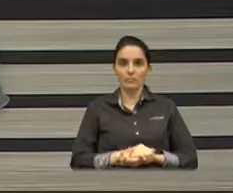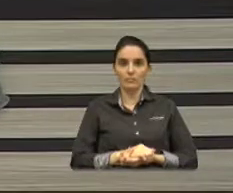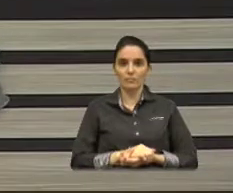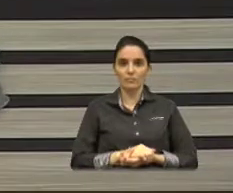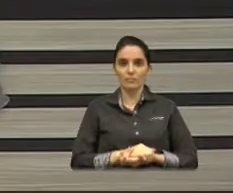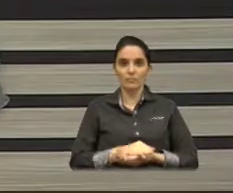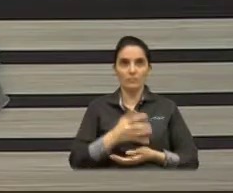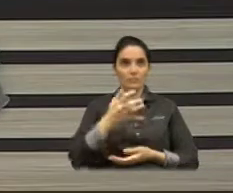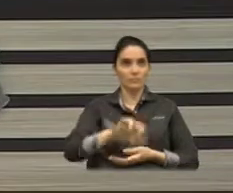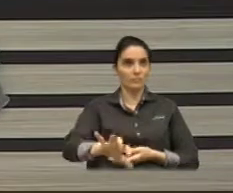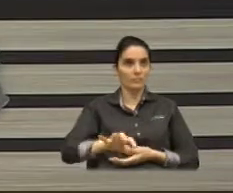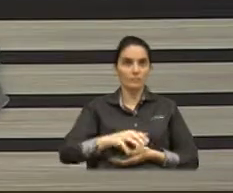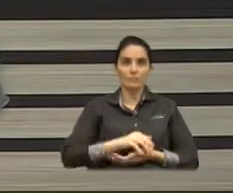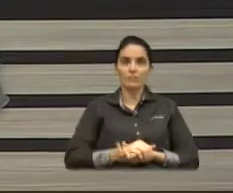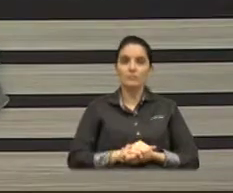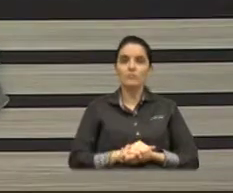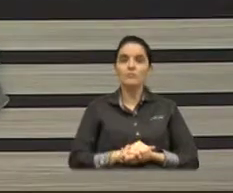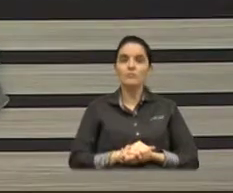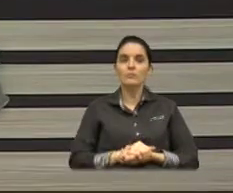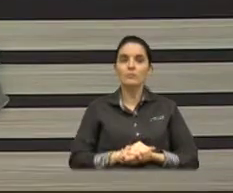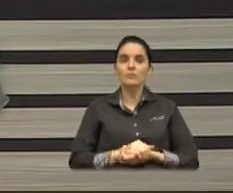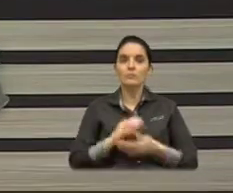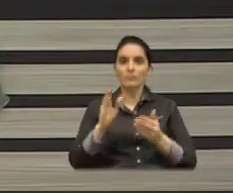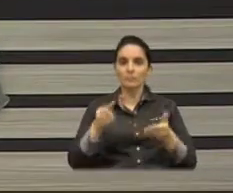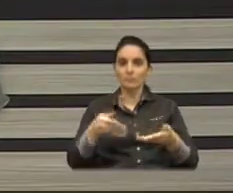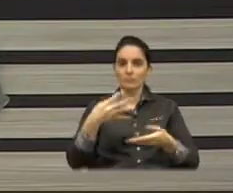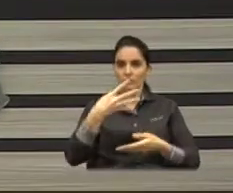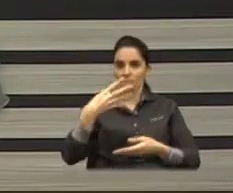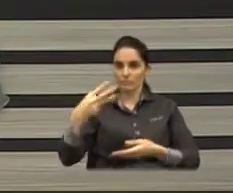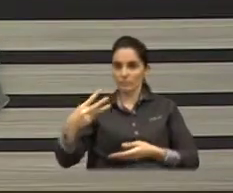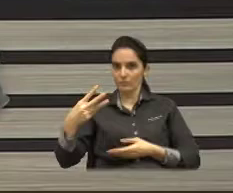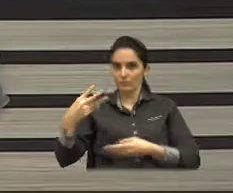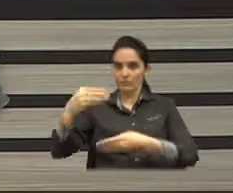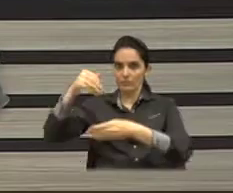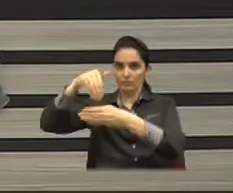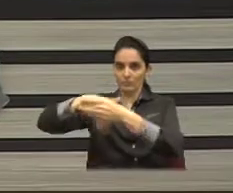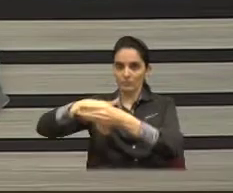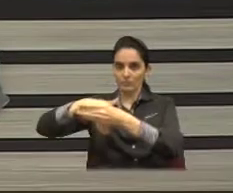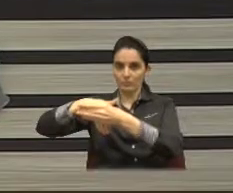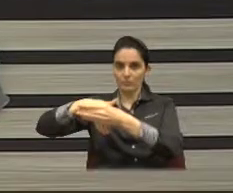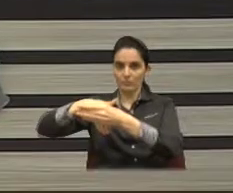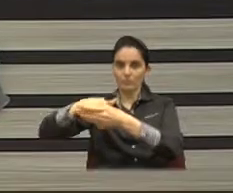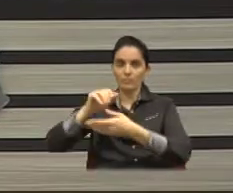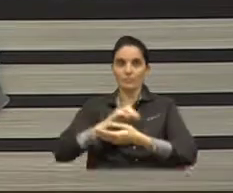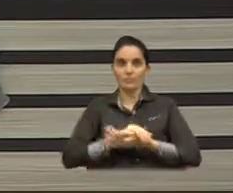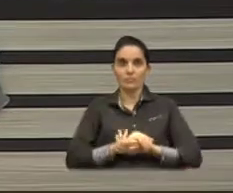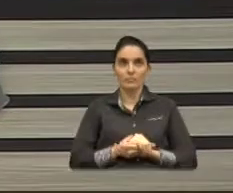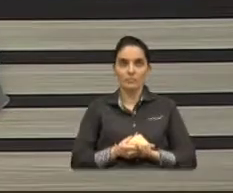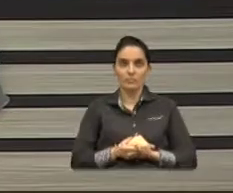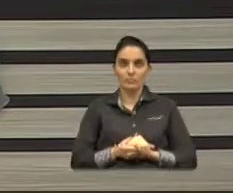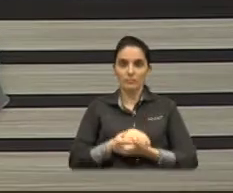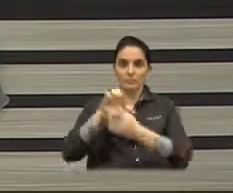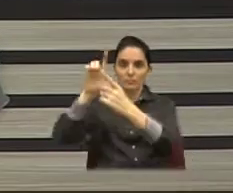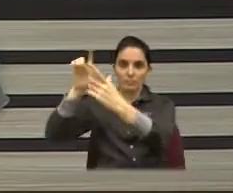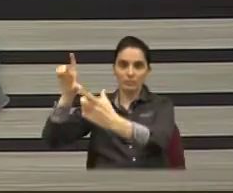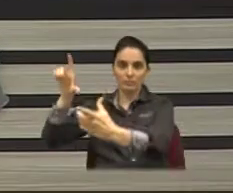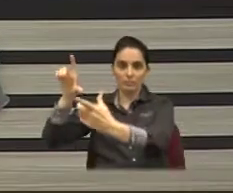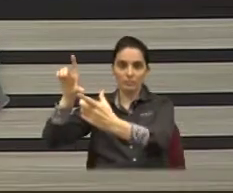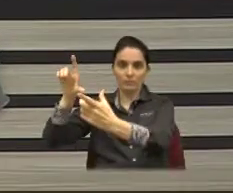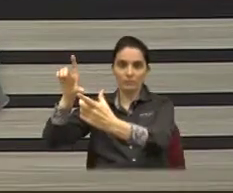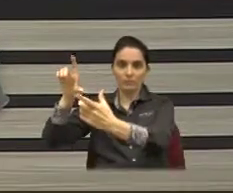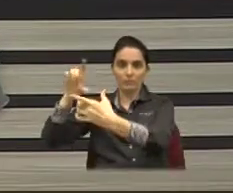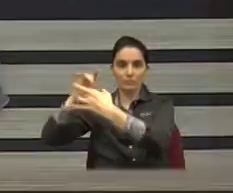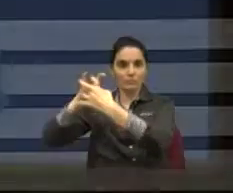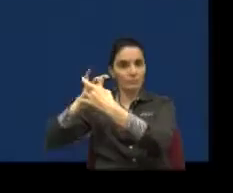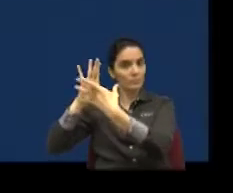Dispenso, presidente. A moção número 43, ela vai à votação. E o painel de votação